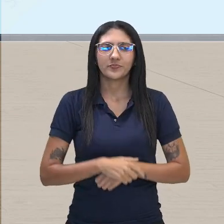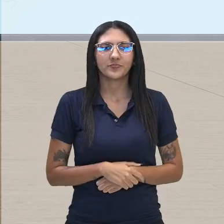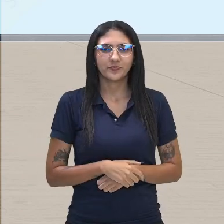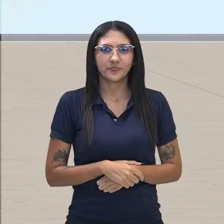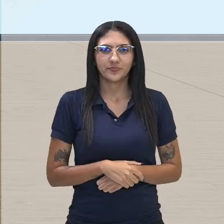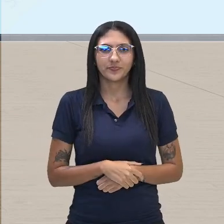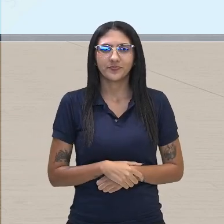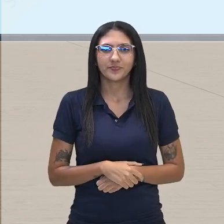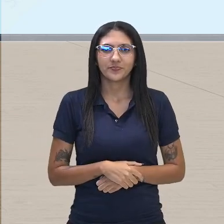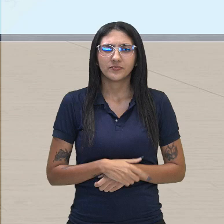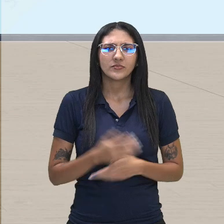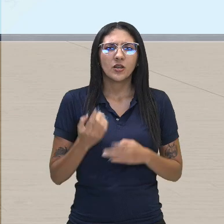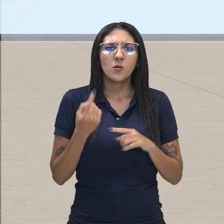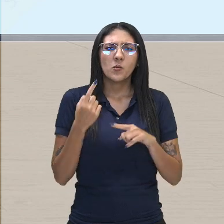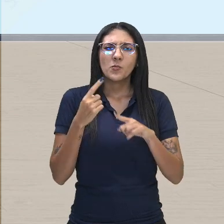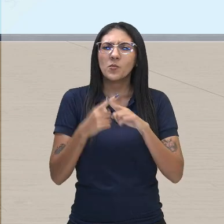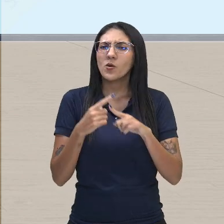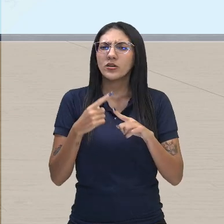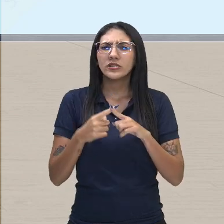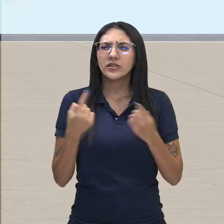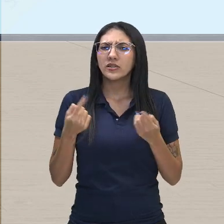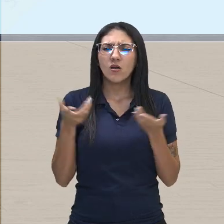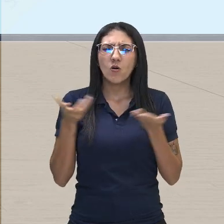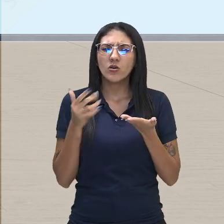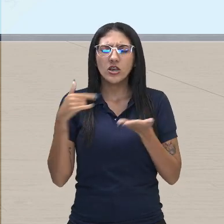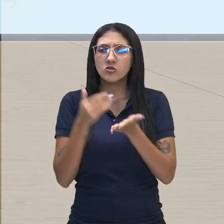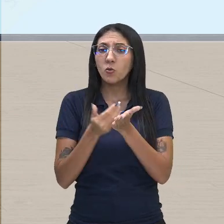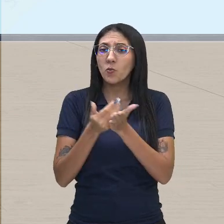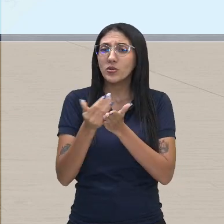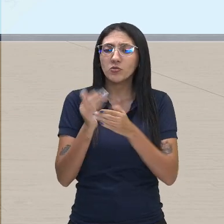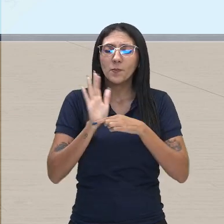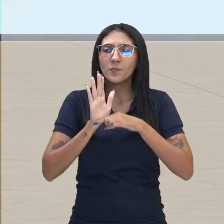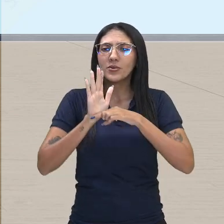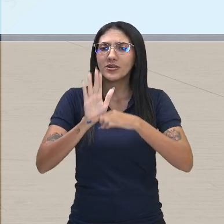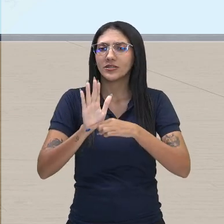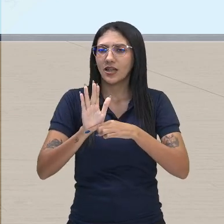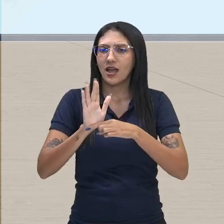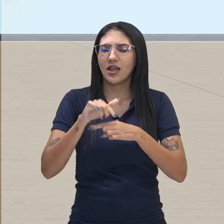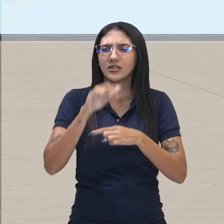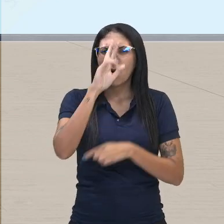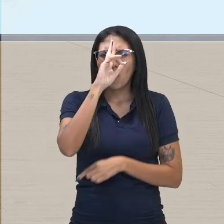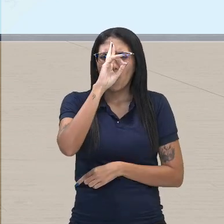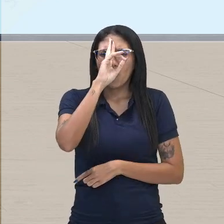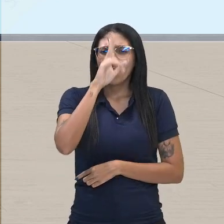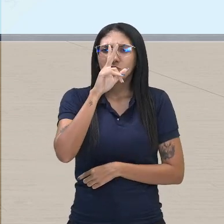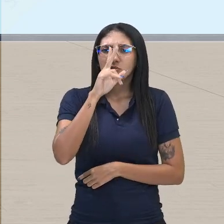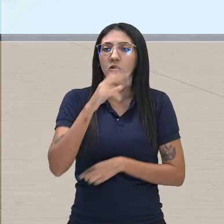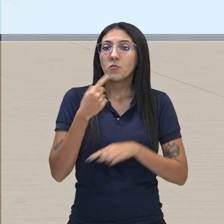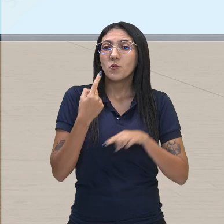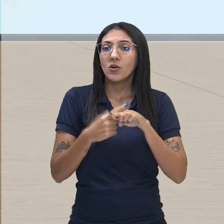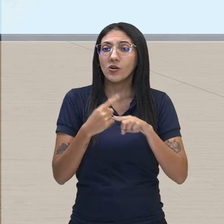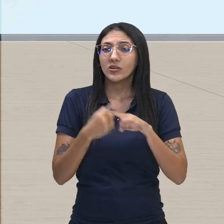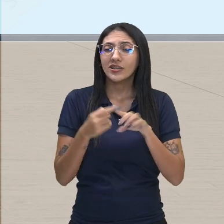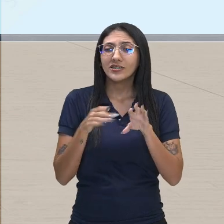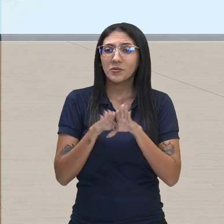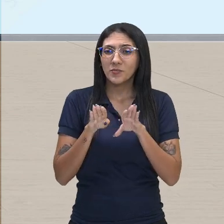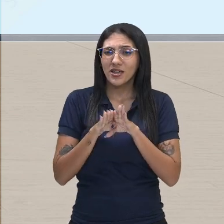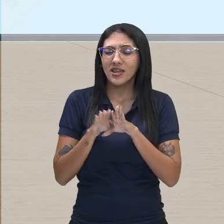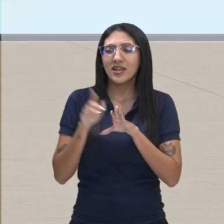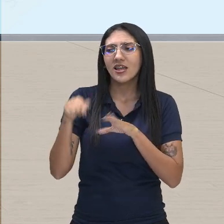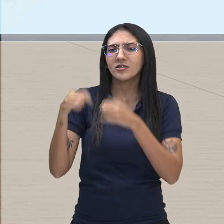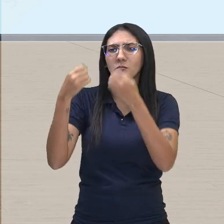eu comecei trazendo essa questão dessa confusão que muita gente faz e por que eu estou citando que a África